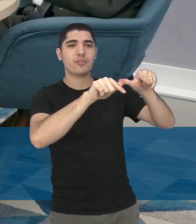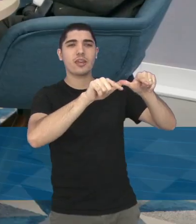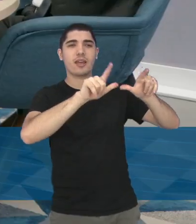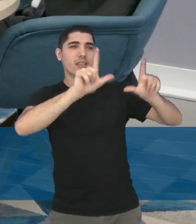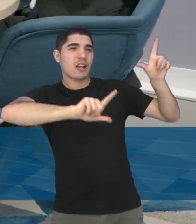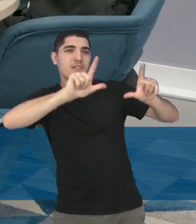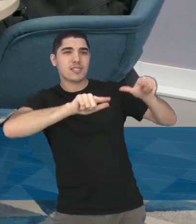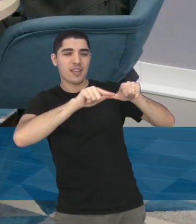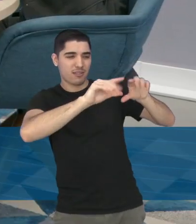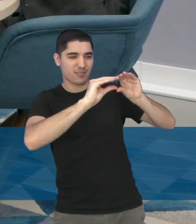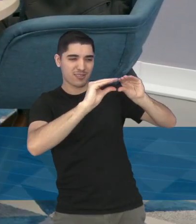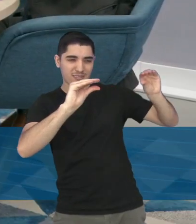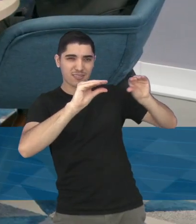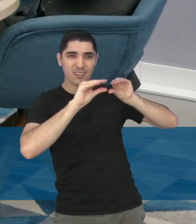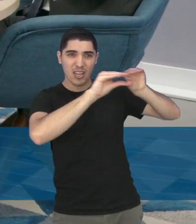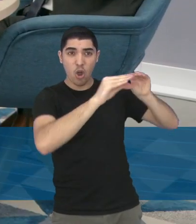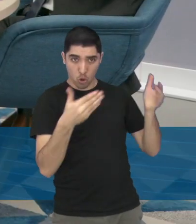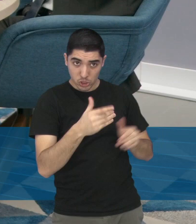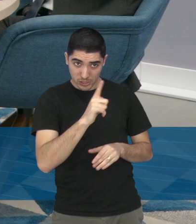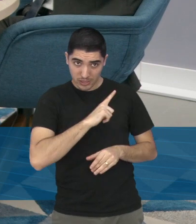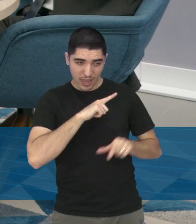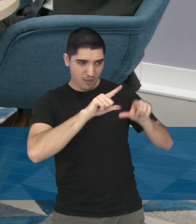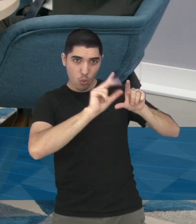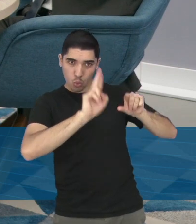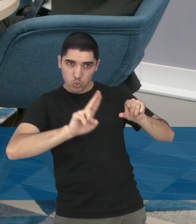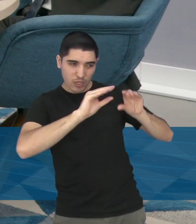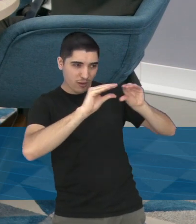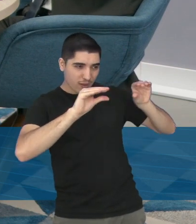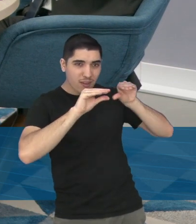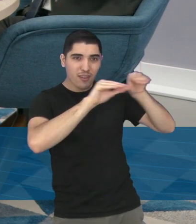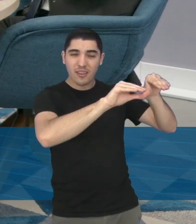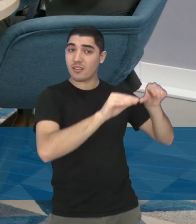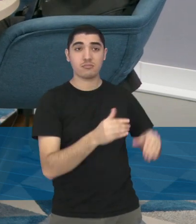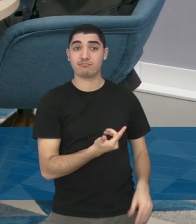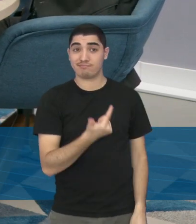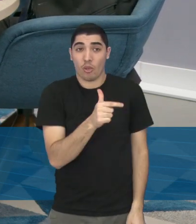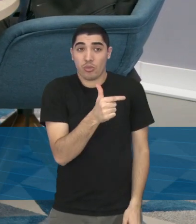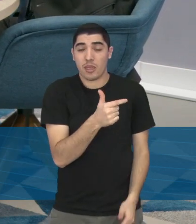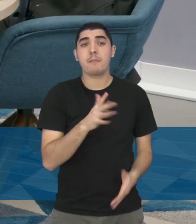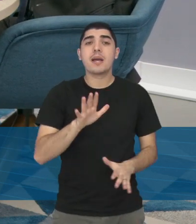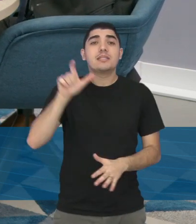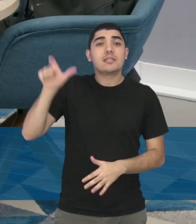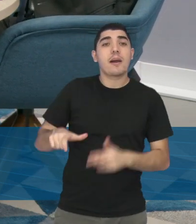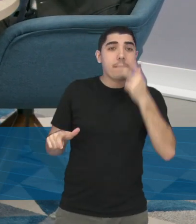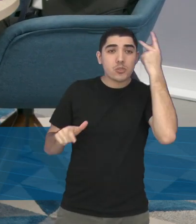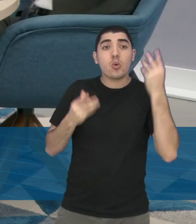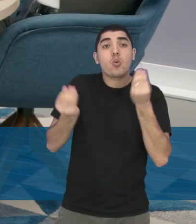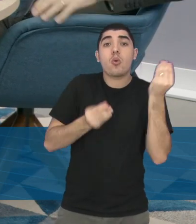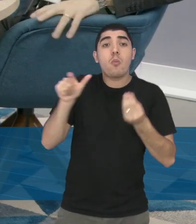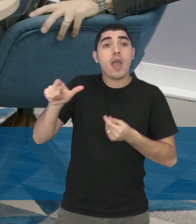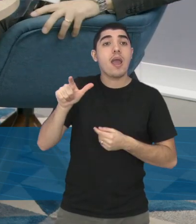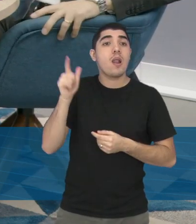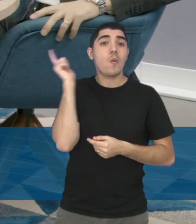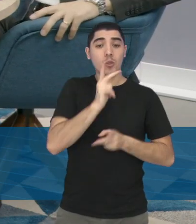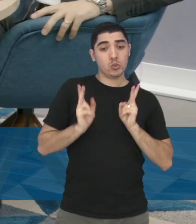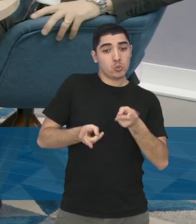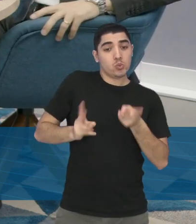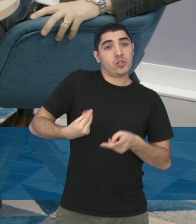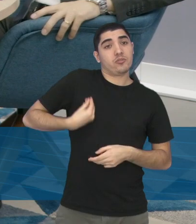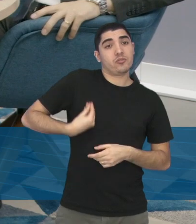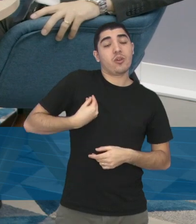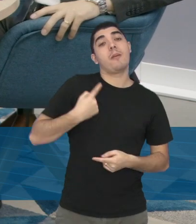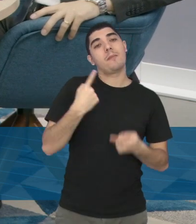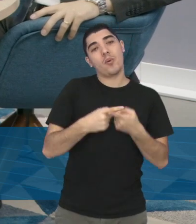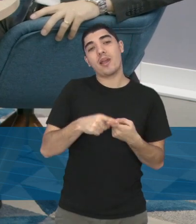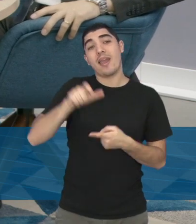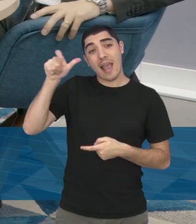Exatamente. Hoje existe videocassete? Dá para trabalhar disso? Não. Mas como é que ele sobreviveu? Então, por exemplo, a experiência perde